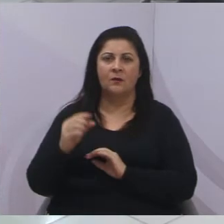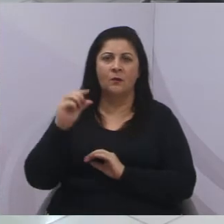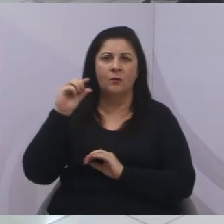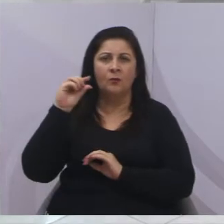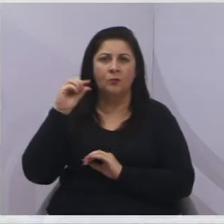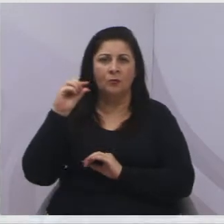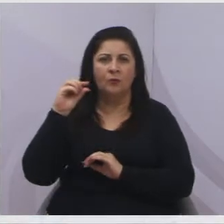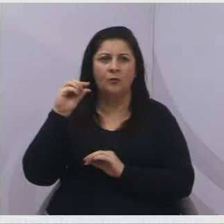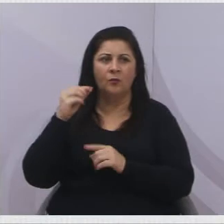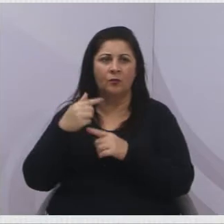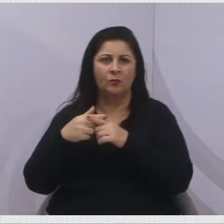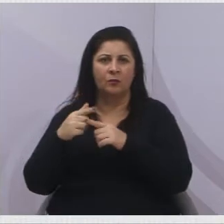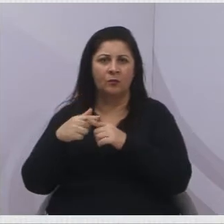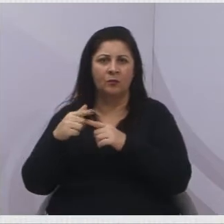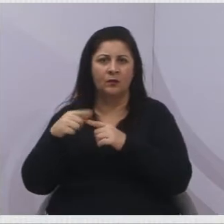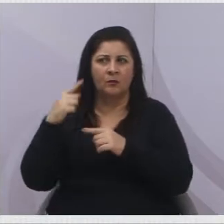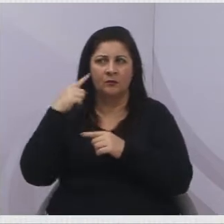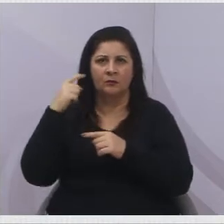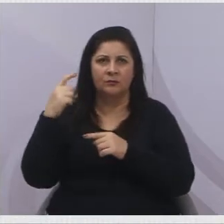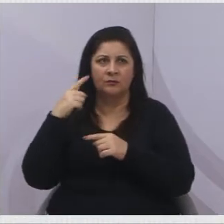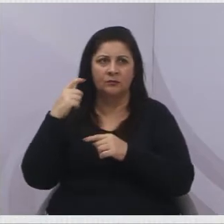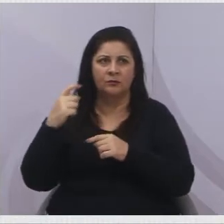a identificação municipal